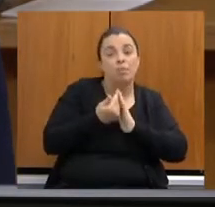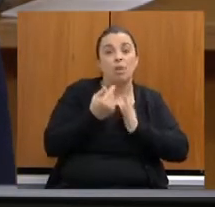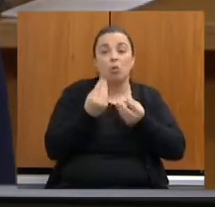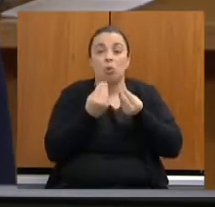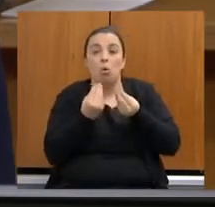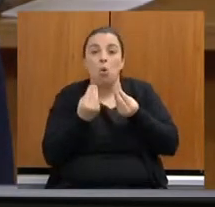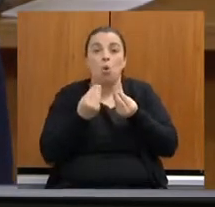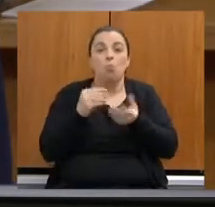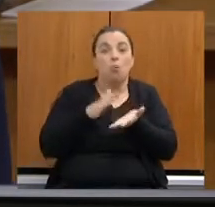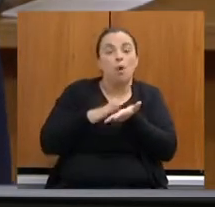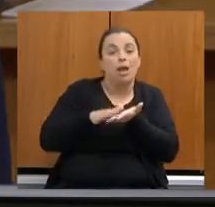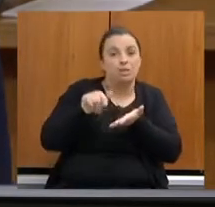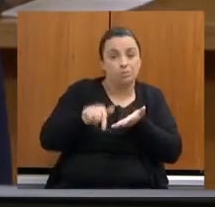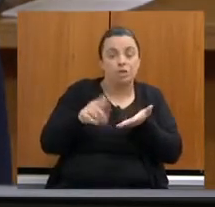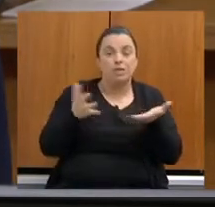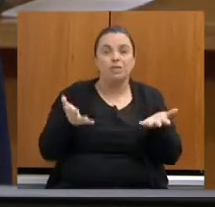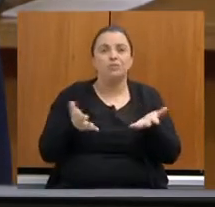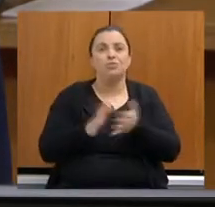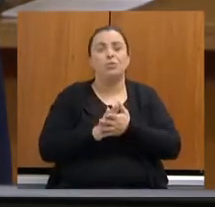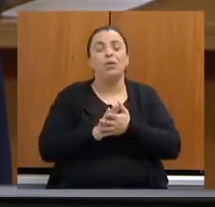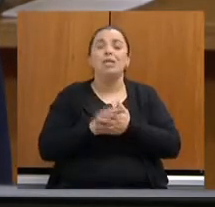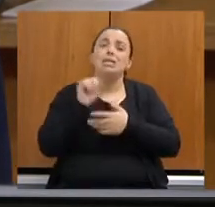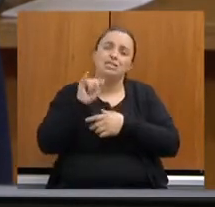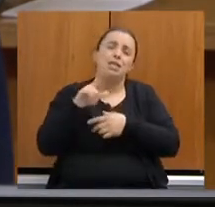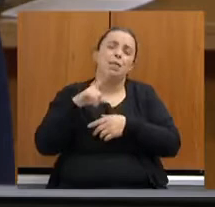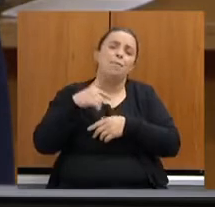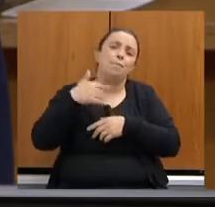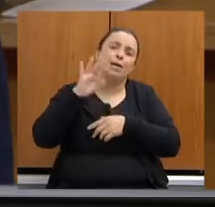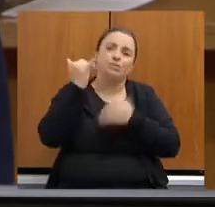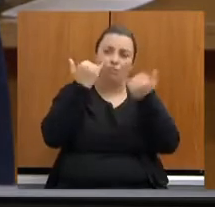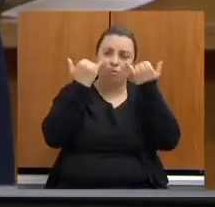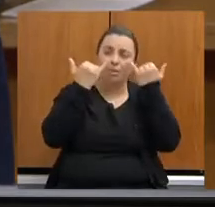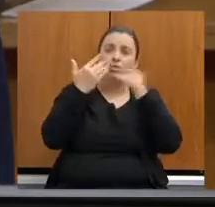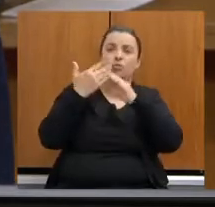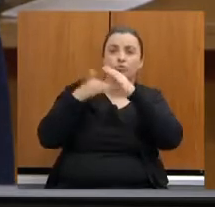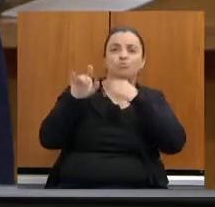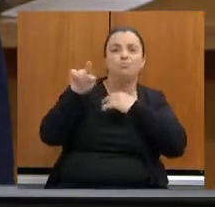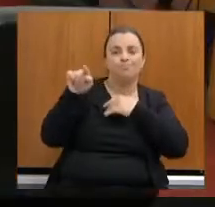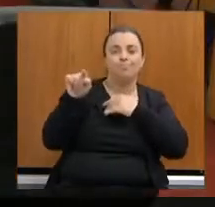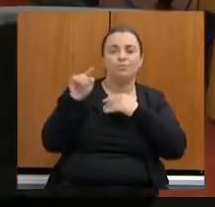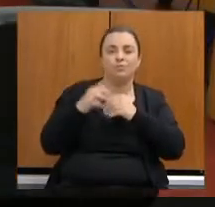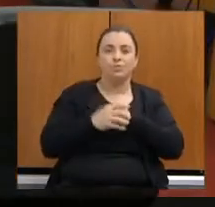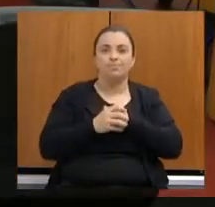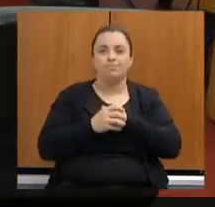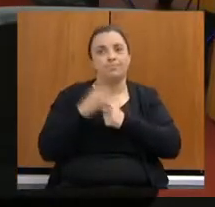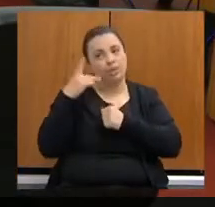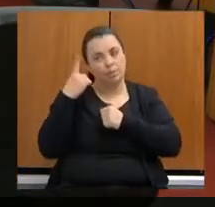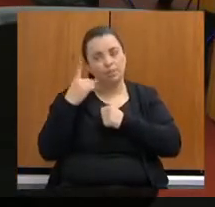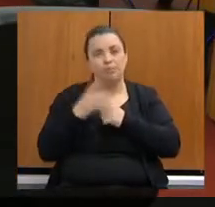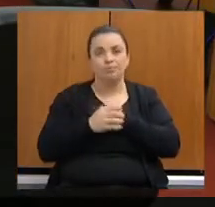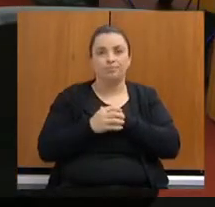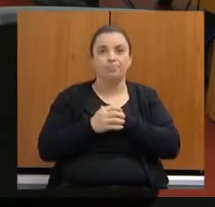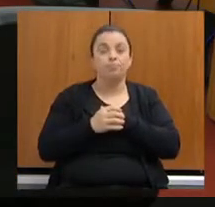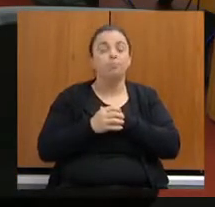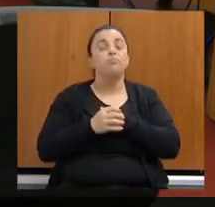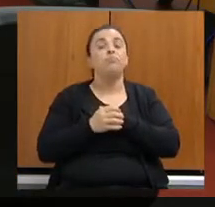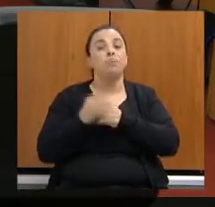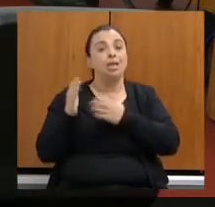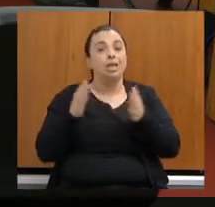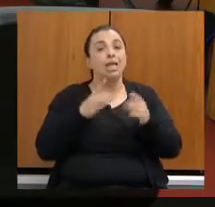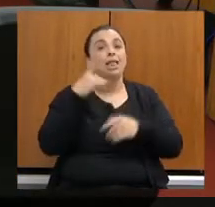informações sobre o andamento a gente passa para sua Assessoria do deputado o deputado